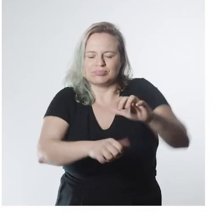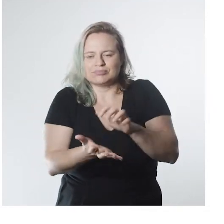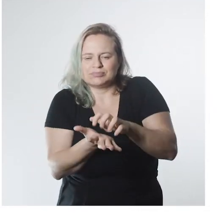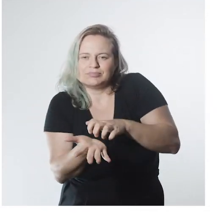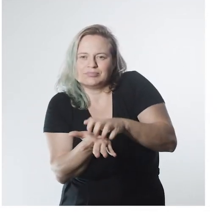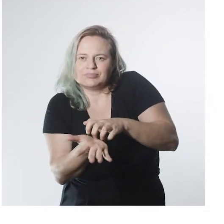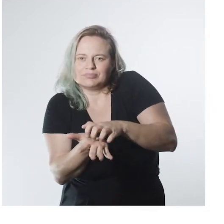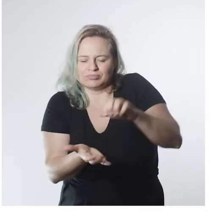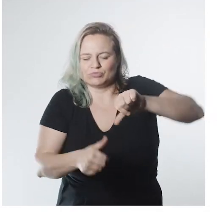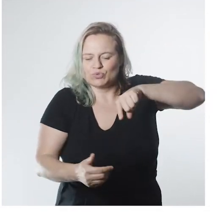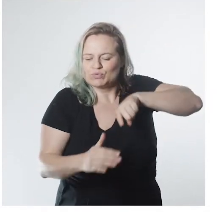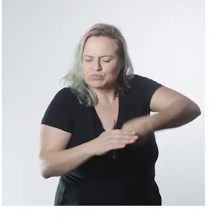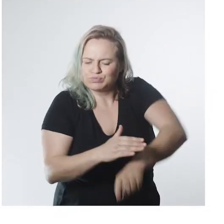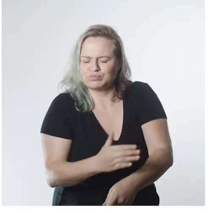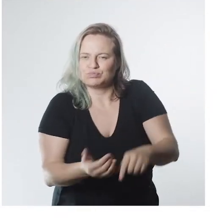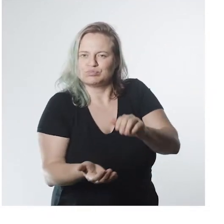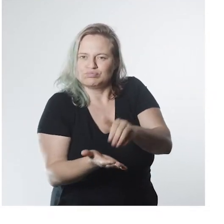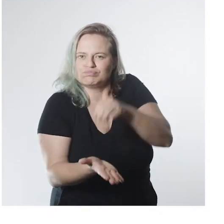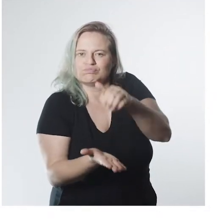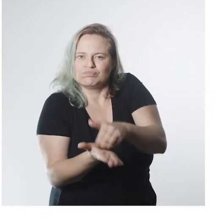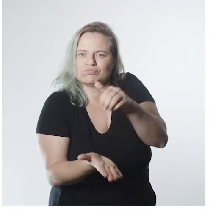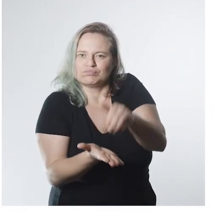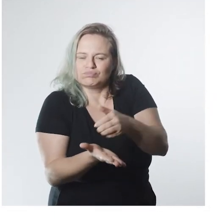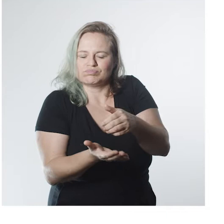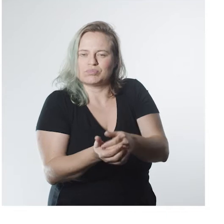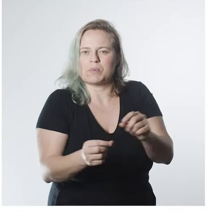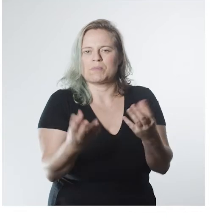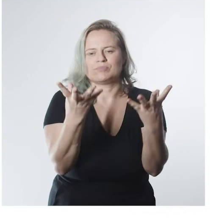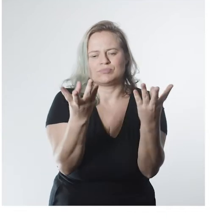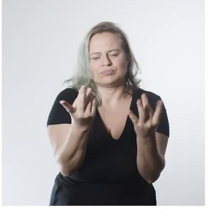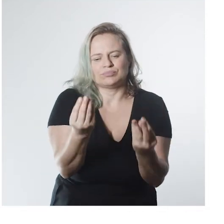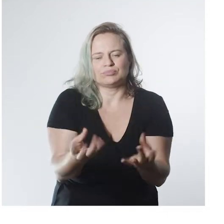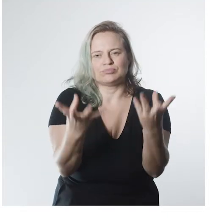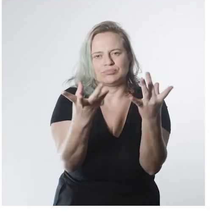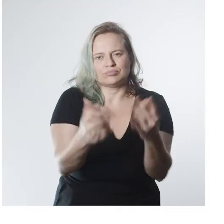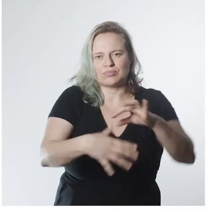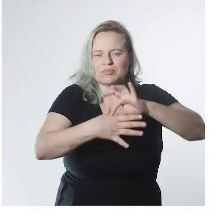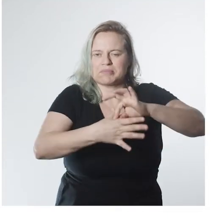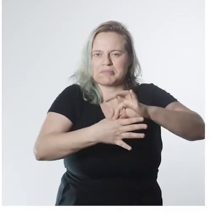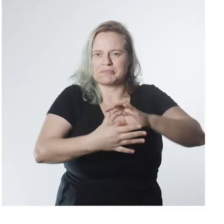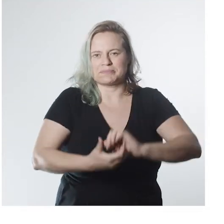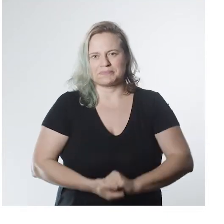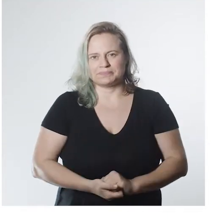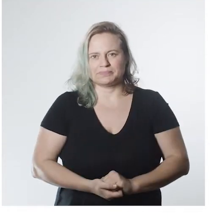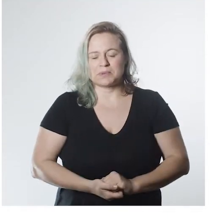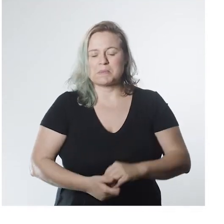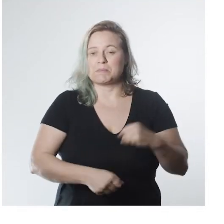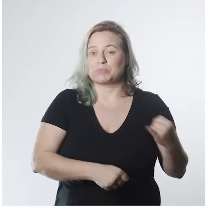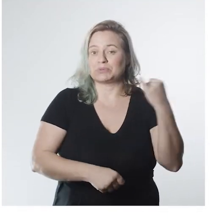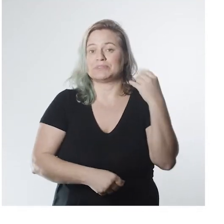porque aí nós vamos formando um caldo da própria carne. Importante repetir isso, esse processo, pelo menos